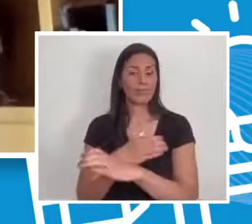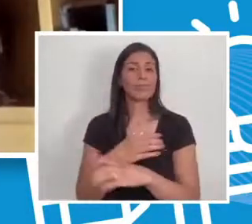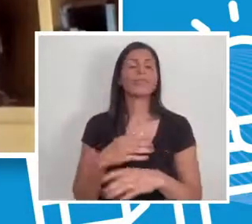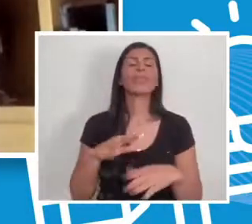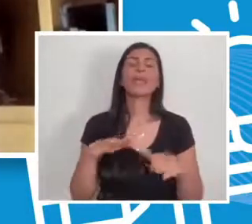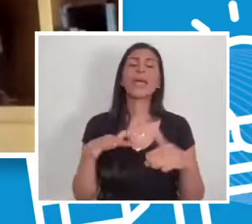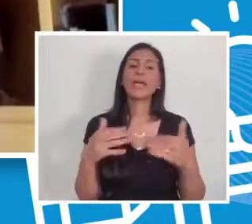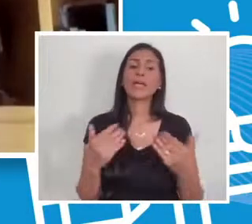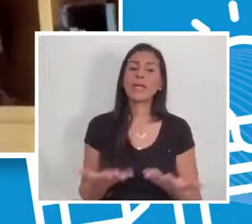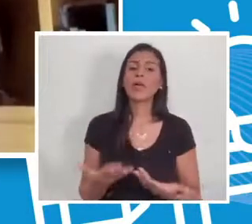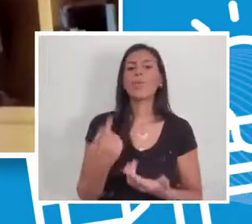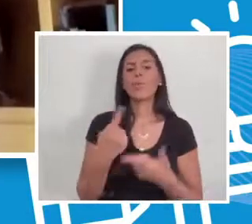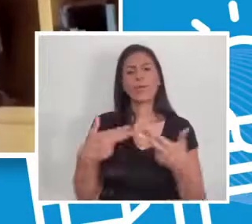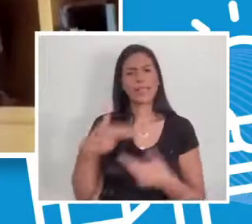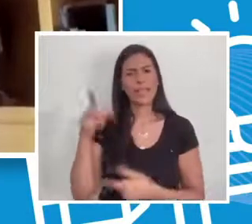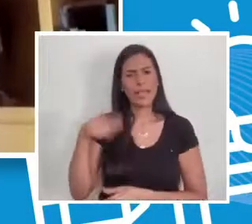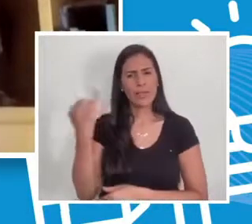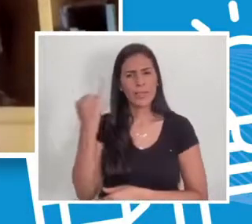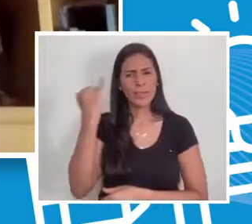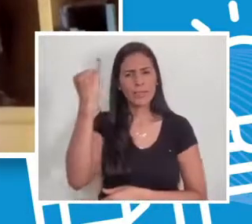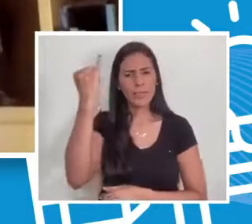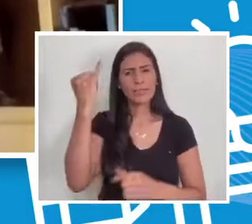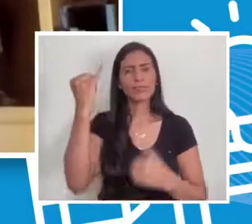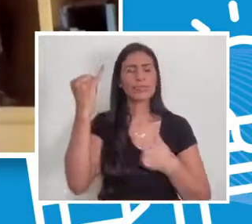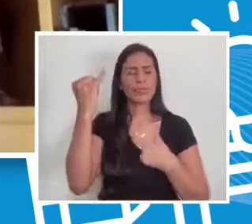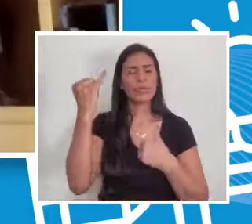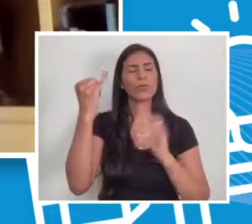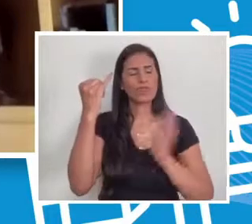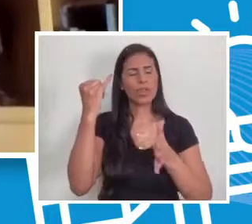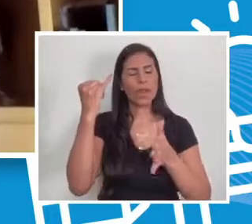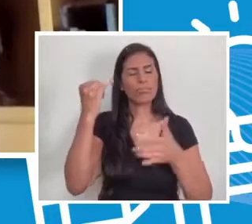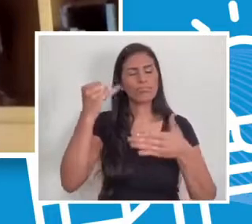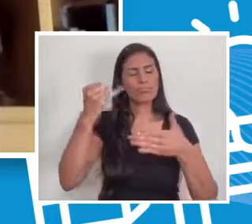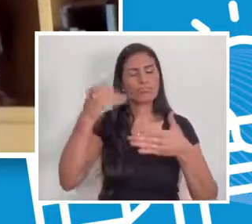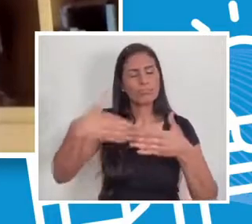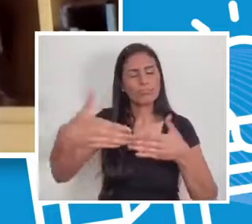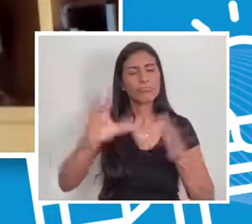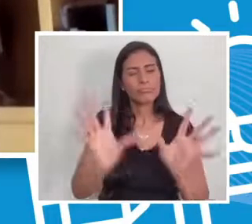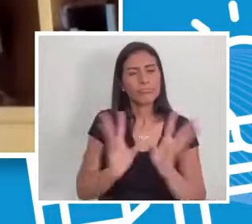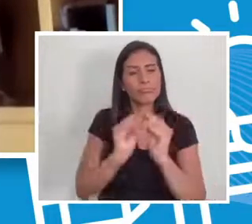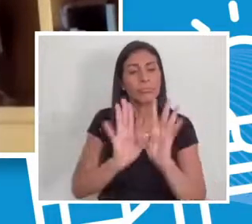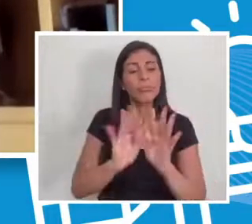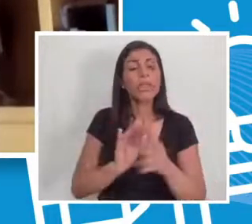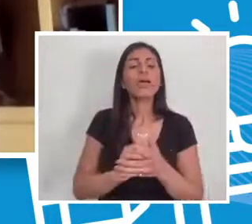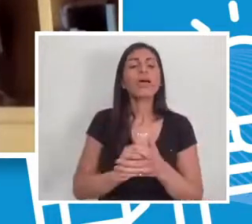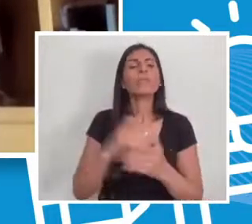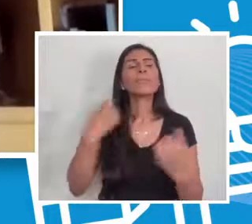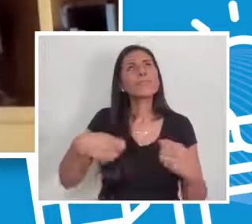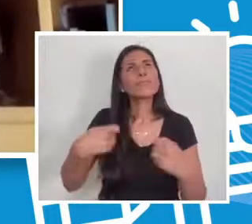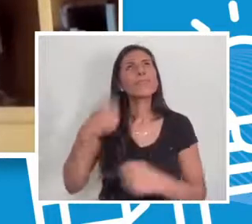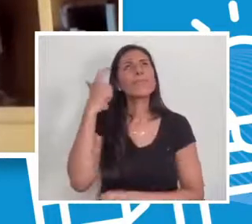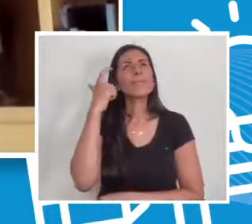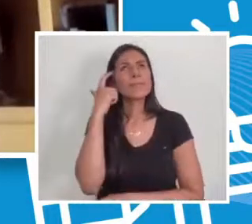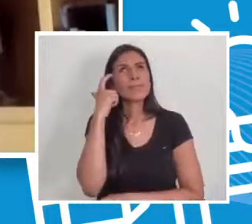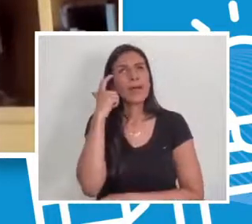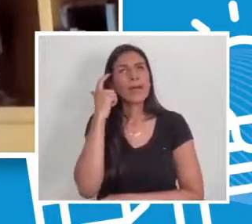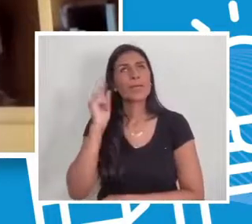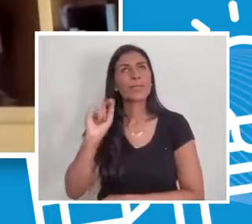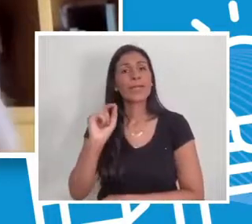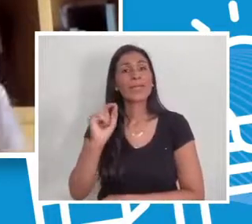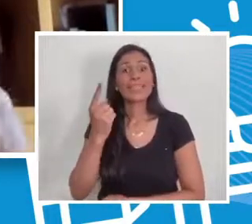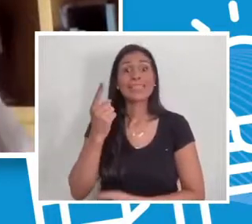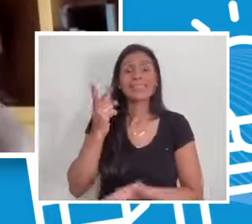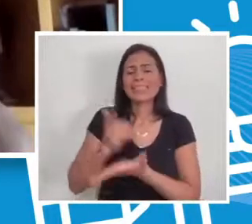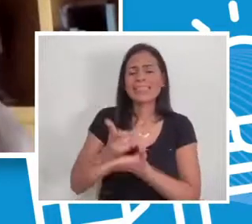com isso eu vou caminhando para o final, é pensar que todas as vezes que eu penso o que ensinar,